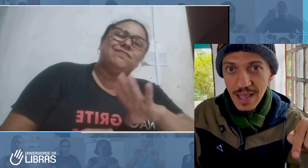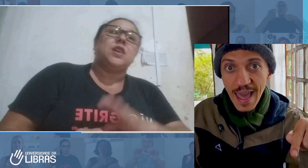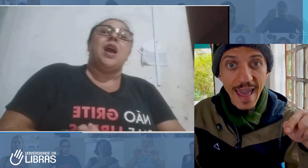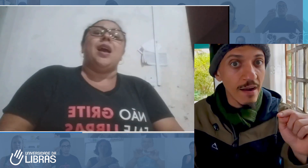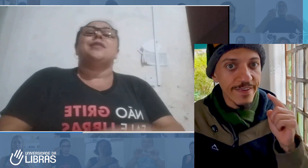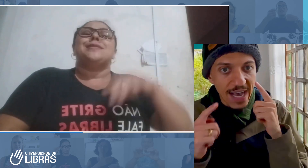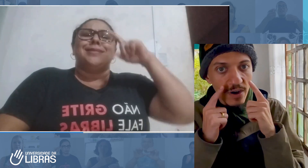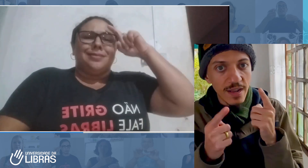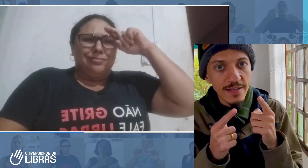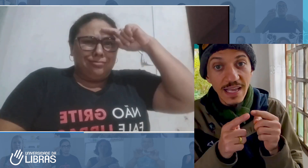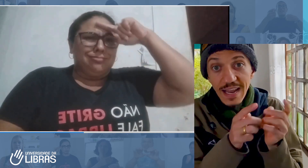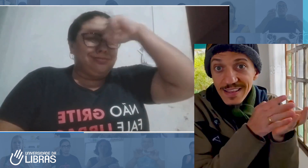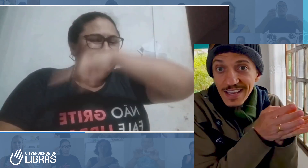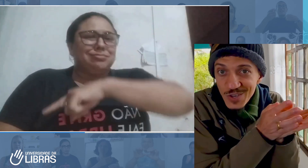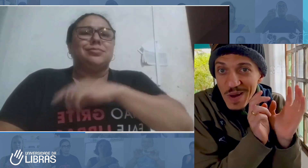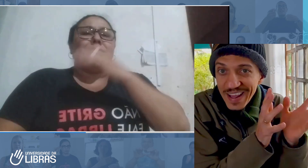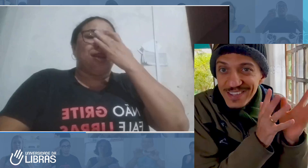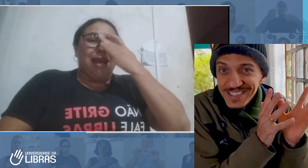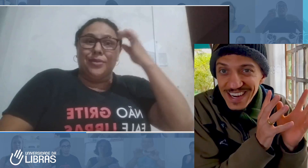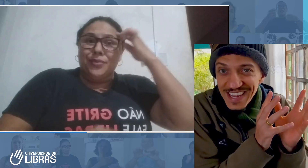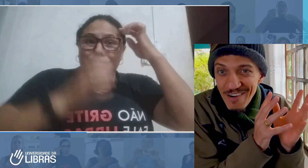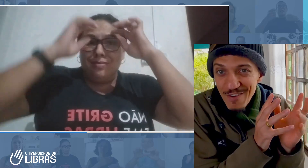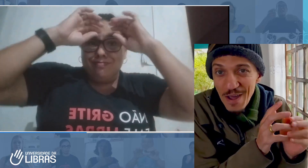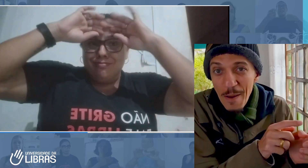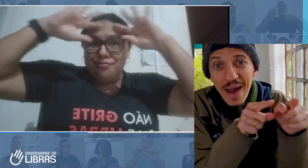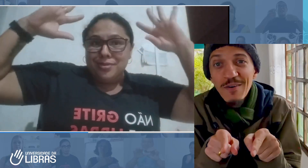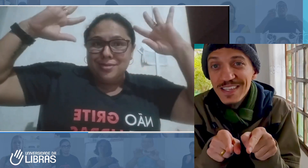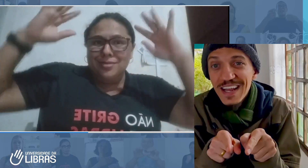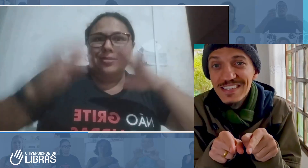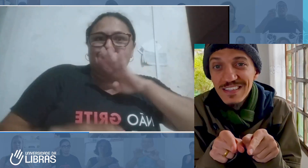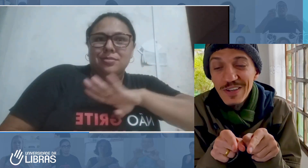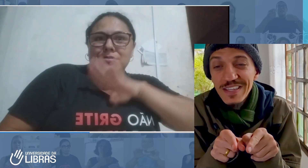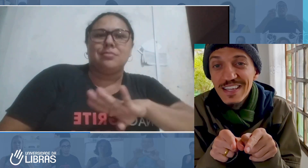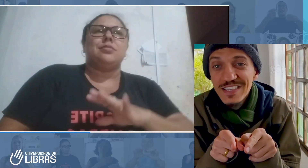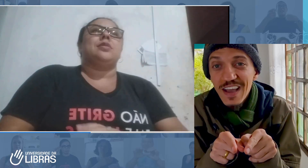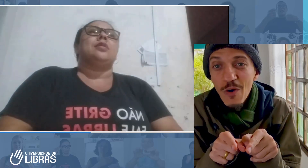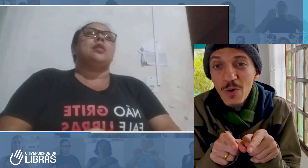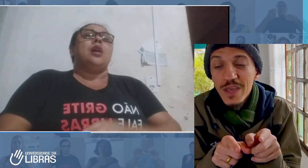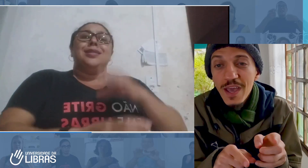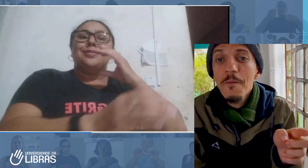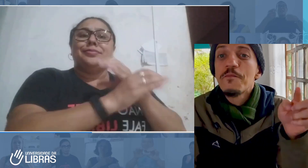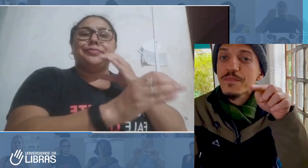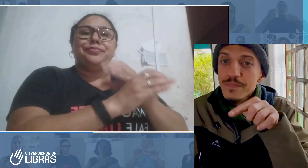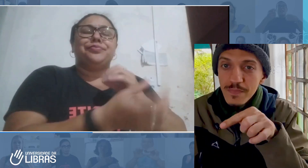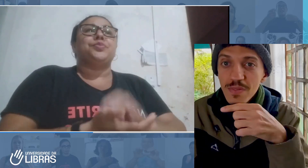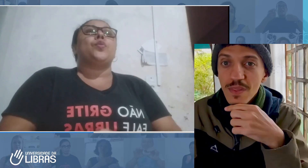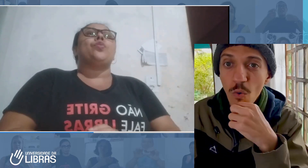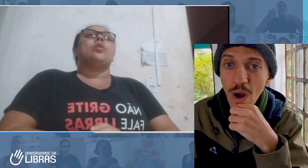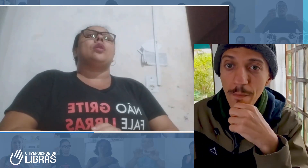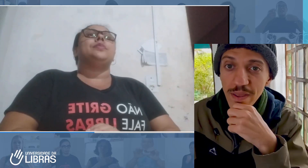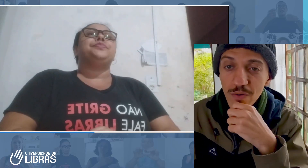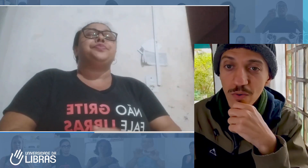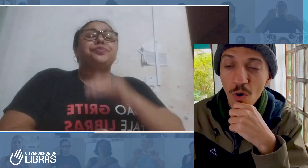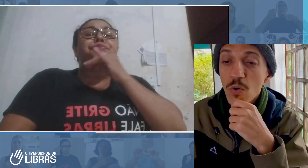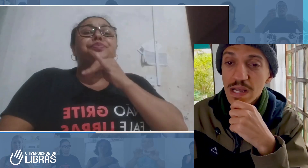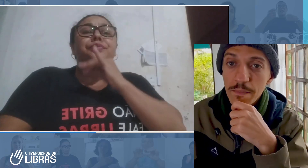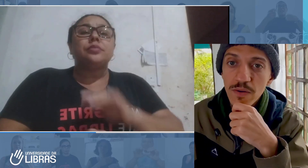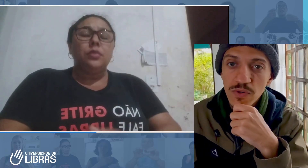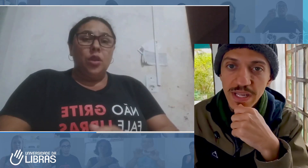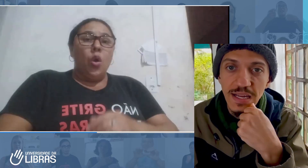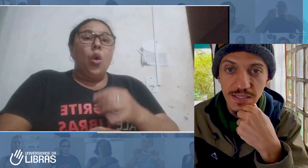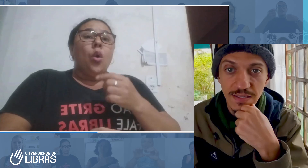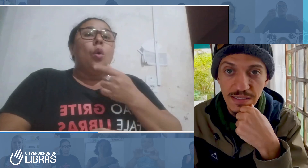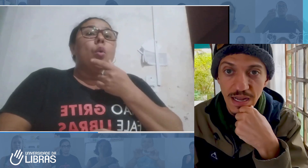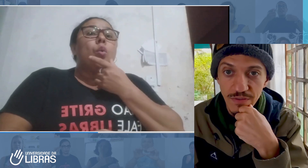deles, ela ficava olhando assim, ela entendia o que o marido sinalizava, mas não entendia o que o amigo ou os